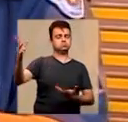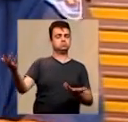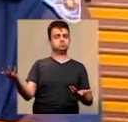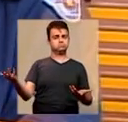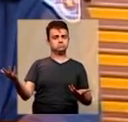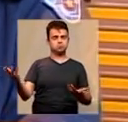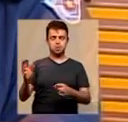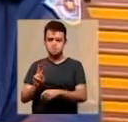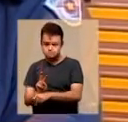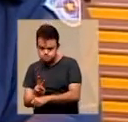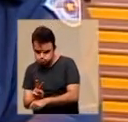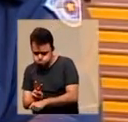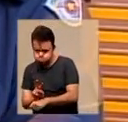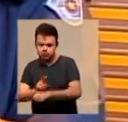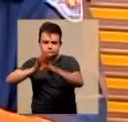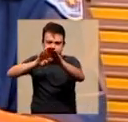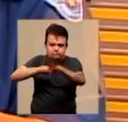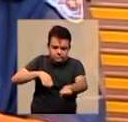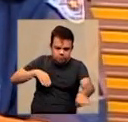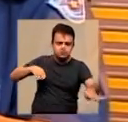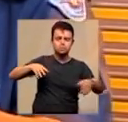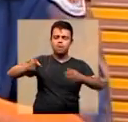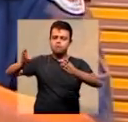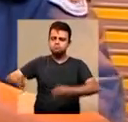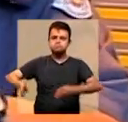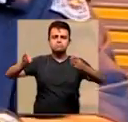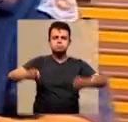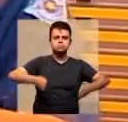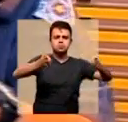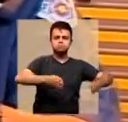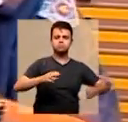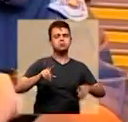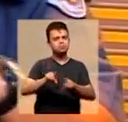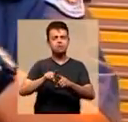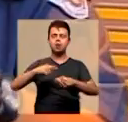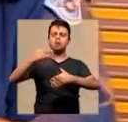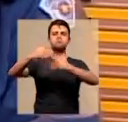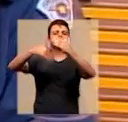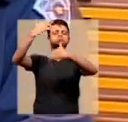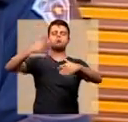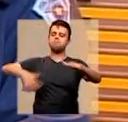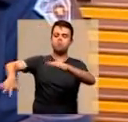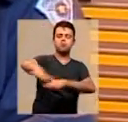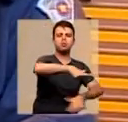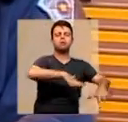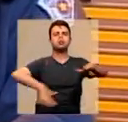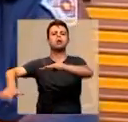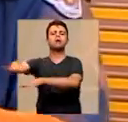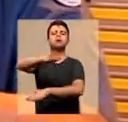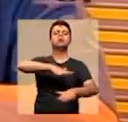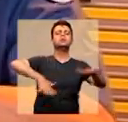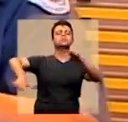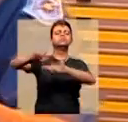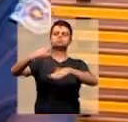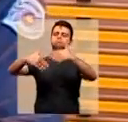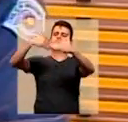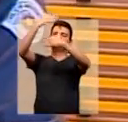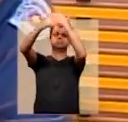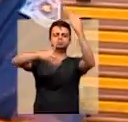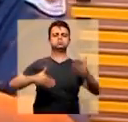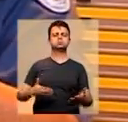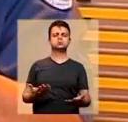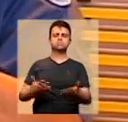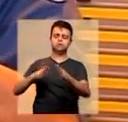executar, operar o trânsito e garantir o seu desenvolvimento de circulação. Então, regulamentar